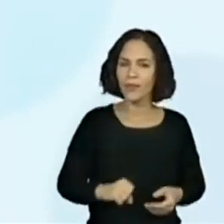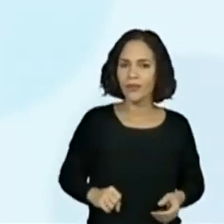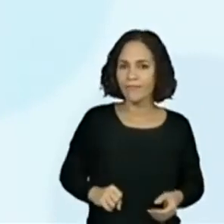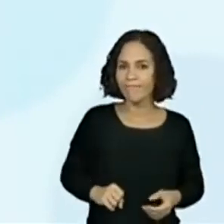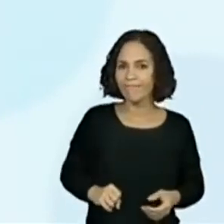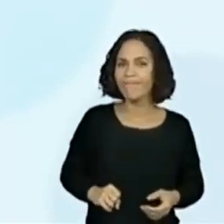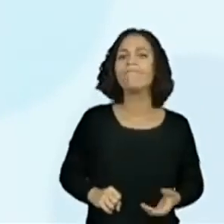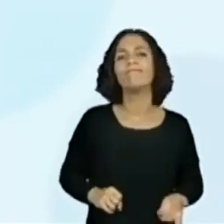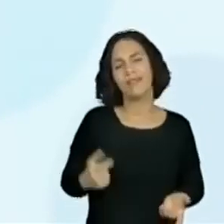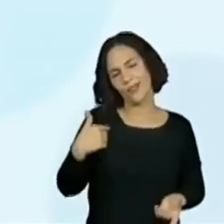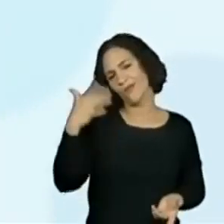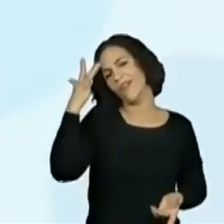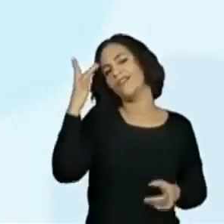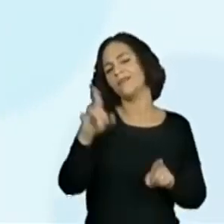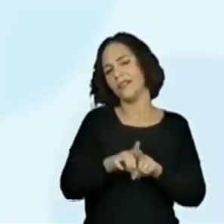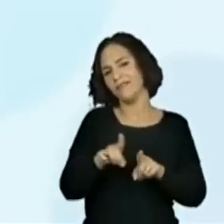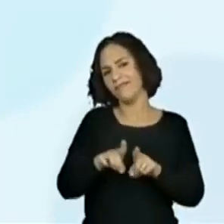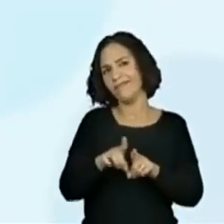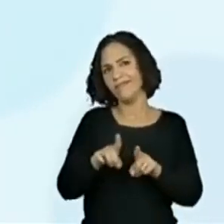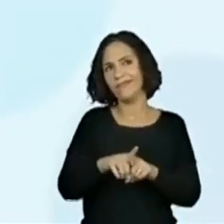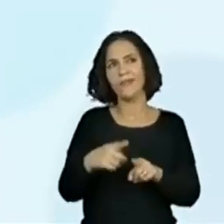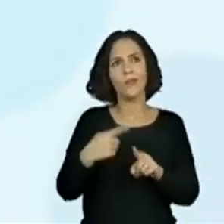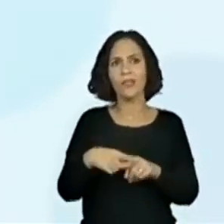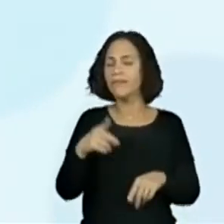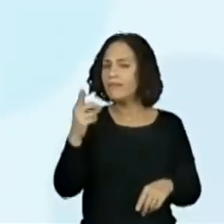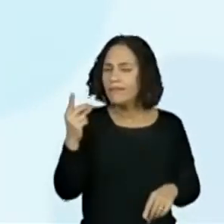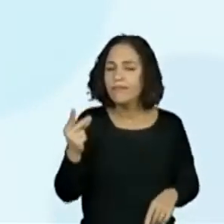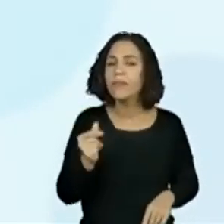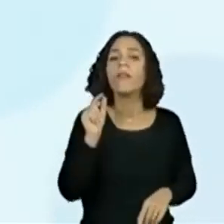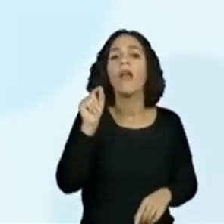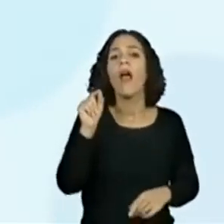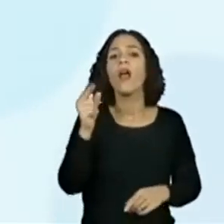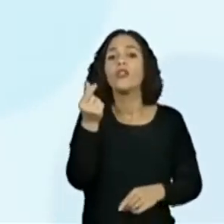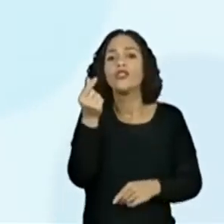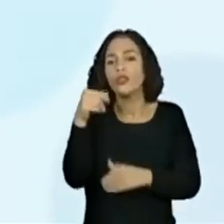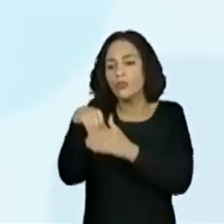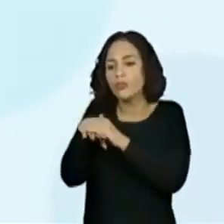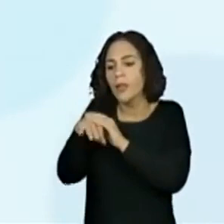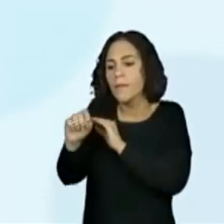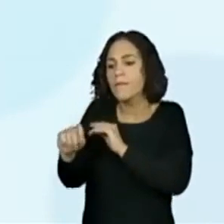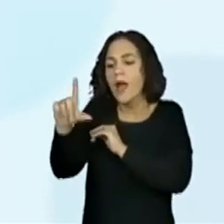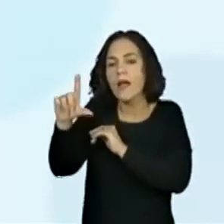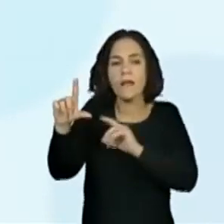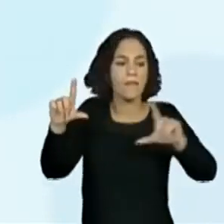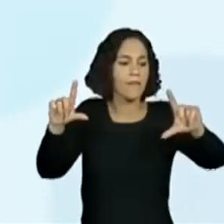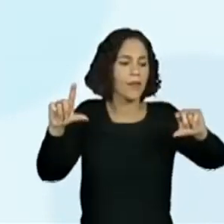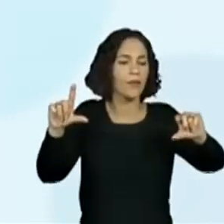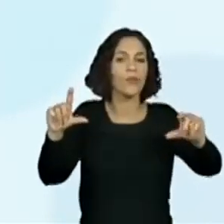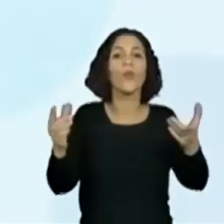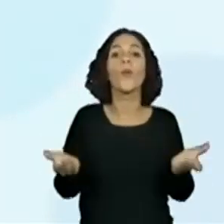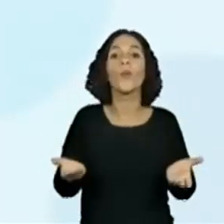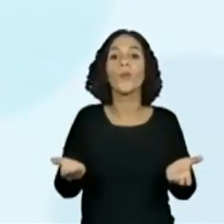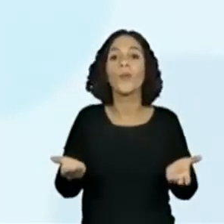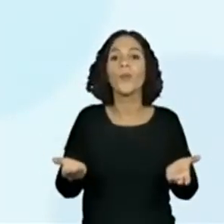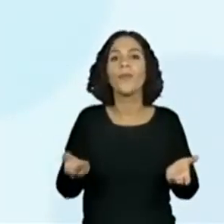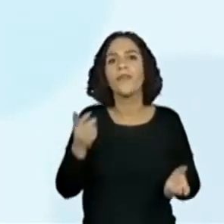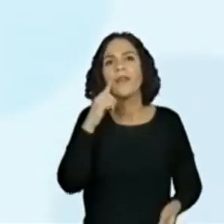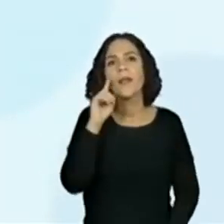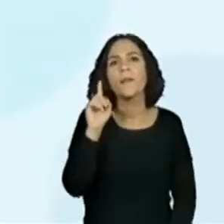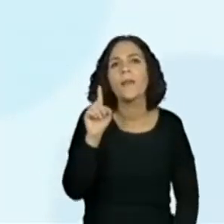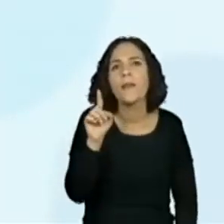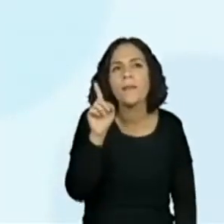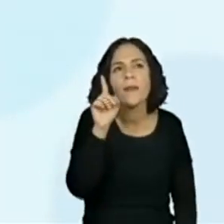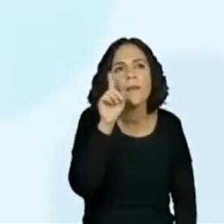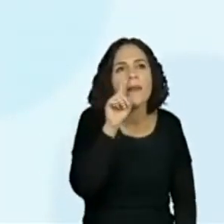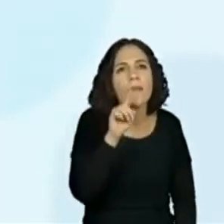Ana Paula. Eu também acho. É um, dois para responder. É. Mas deve ter sempre aquele que precisa de novo fazer. Põe o dedinho nas